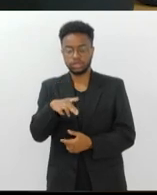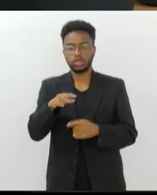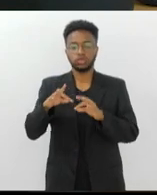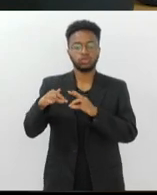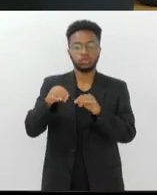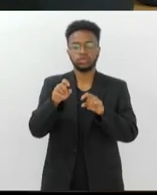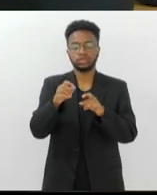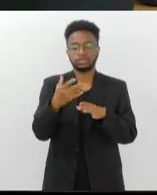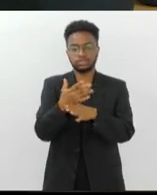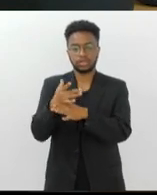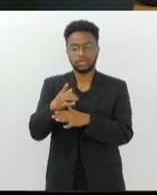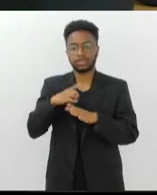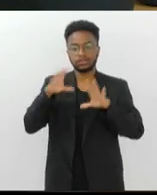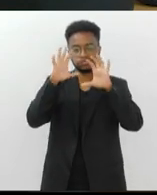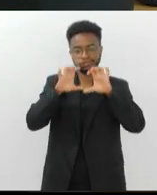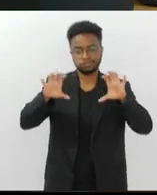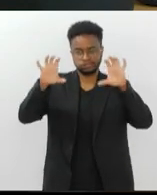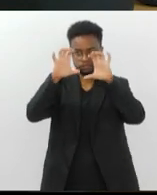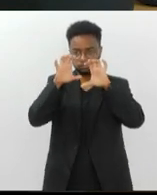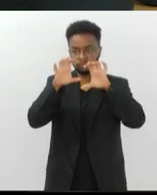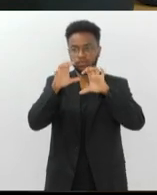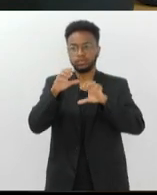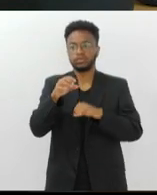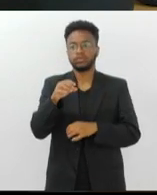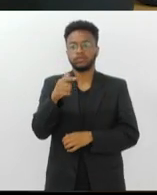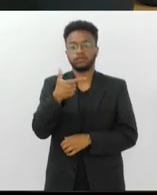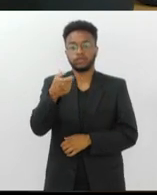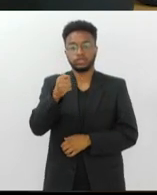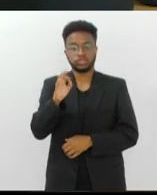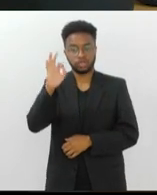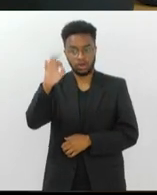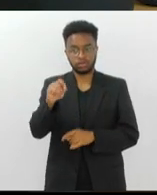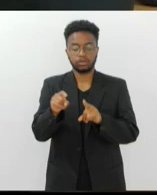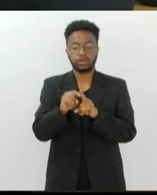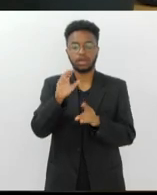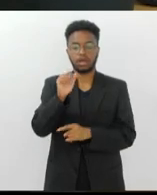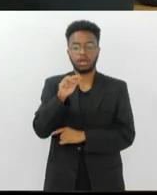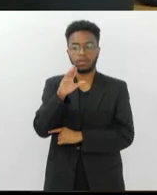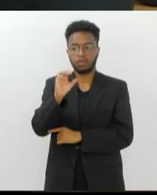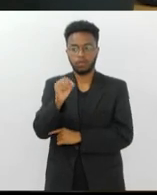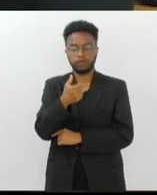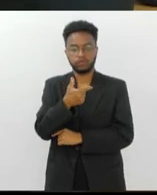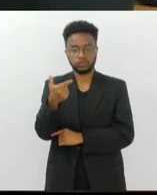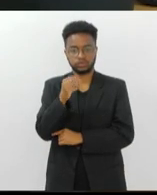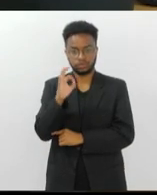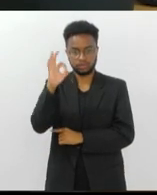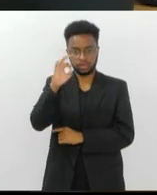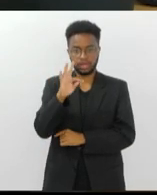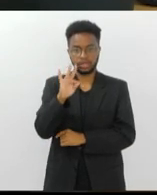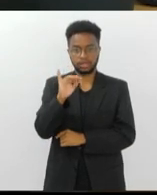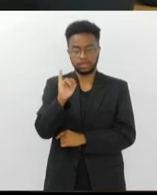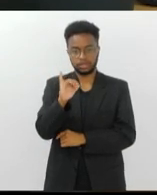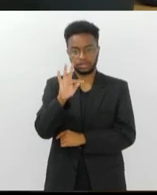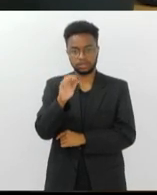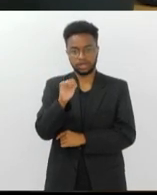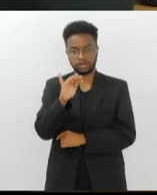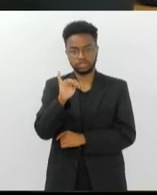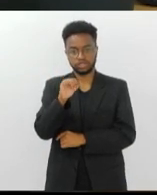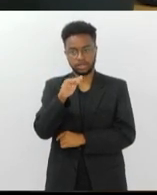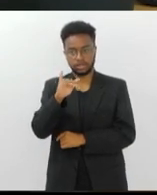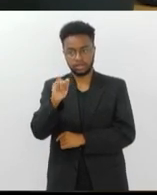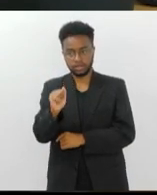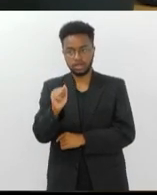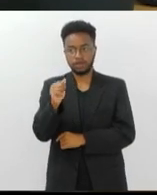tempo nublado. Bom Jardim está com 20 graus nesse momento, Carmo 22 graus, Itatiaia 20 graus e